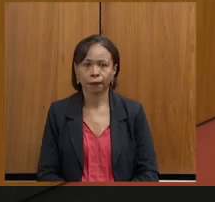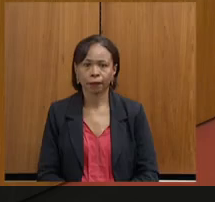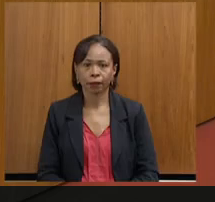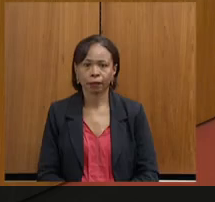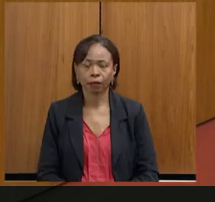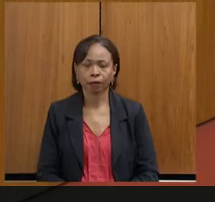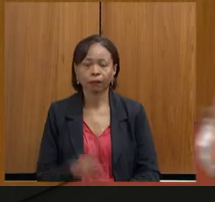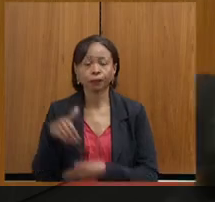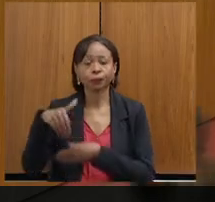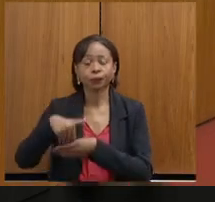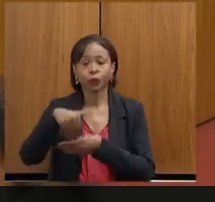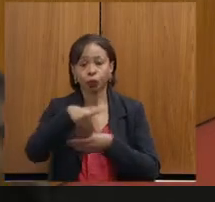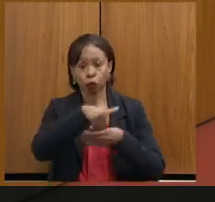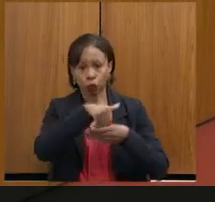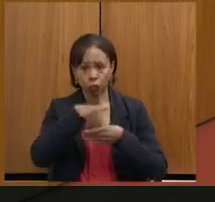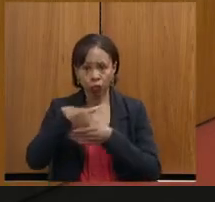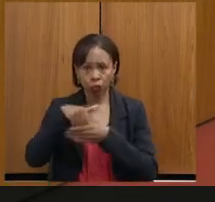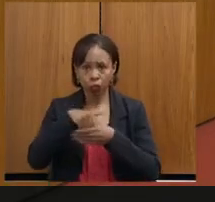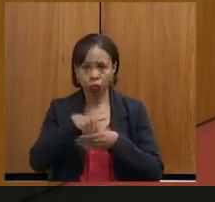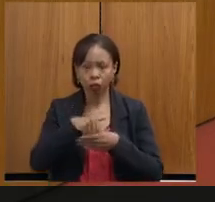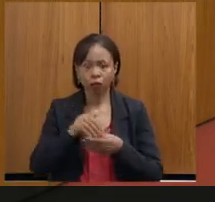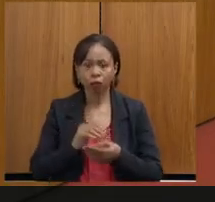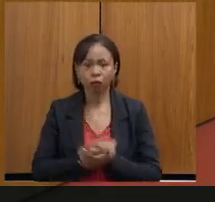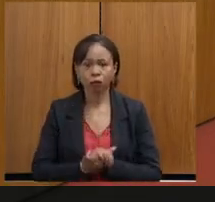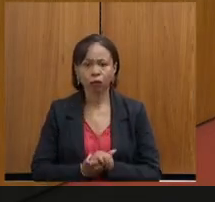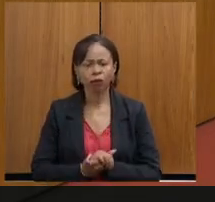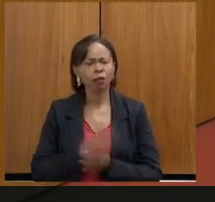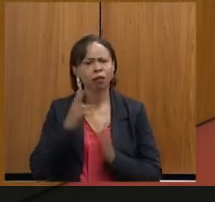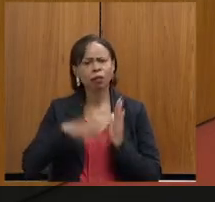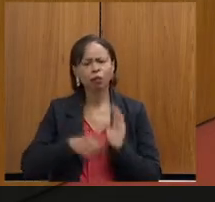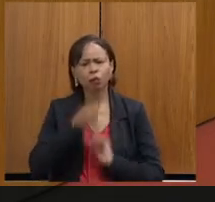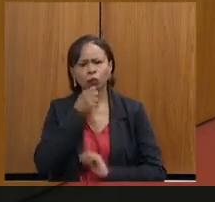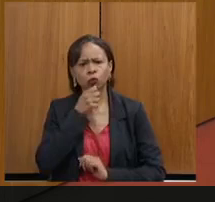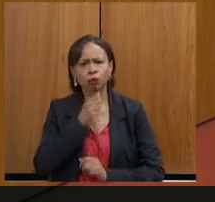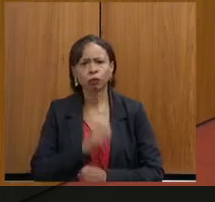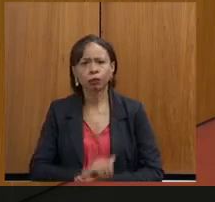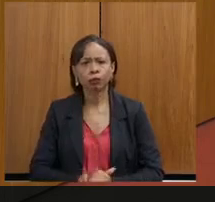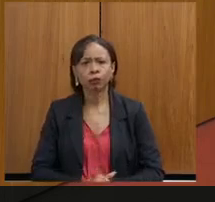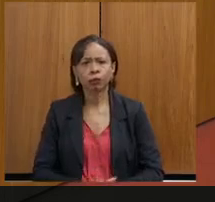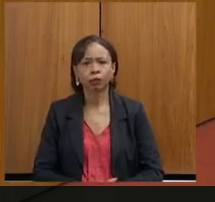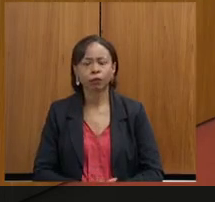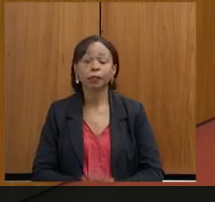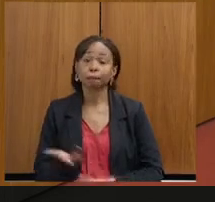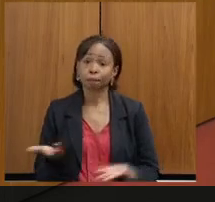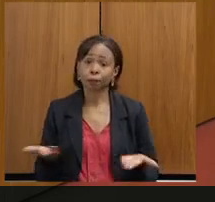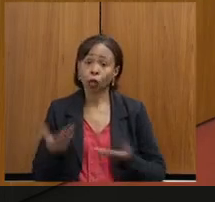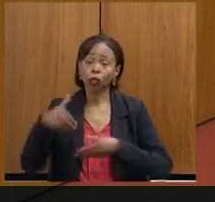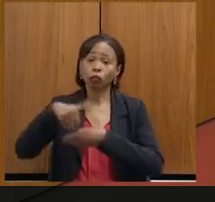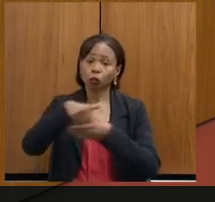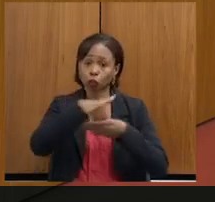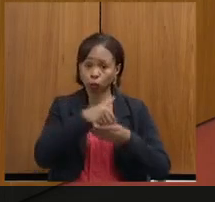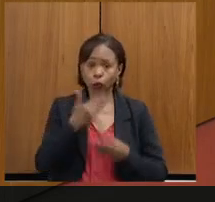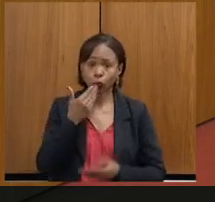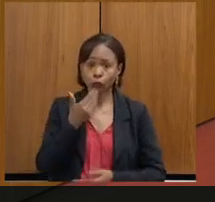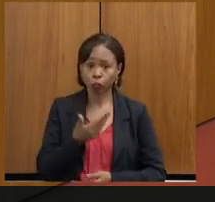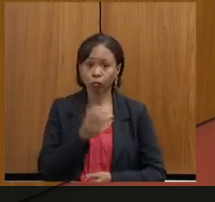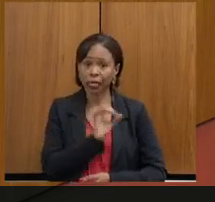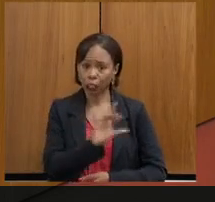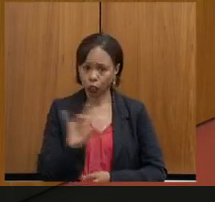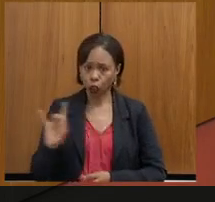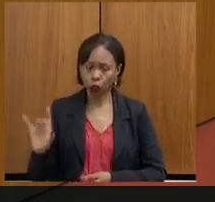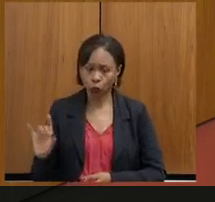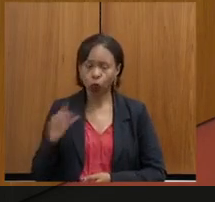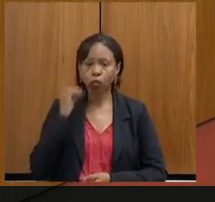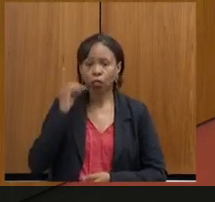ei ei votação eu não ligo ei ei votação os requerimentos cada um por sua vez